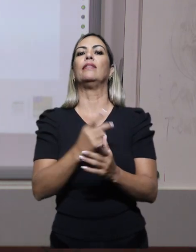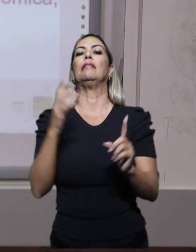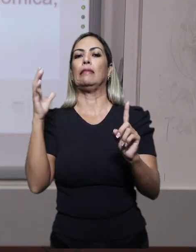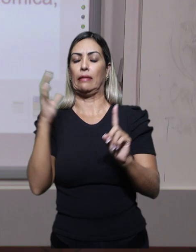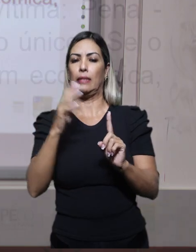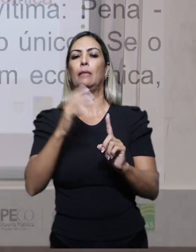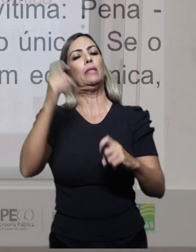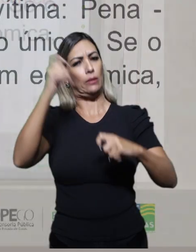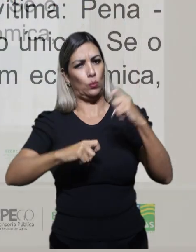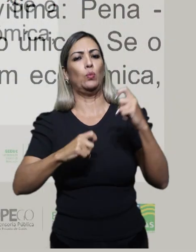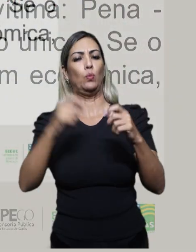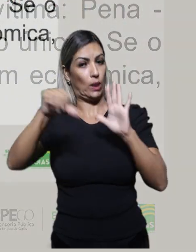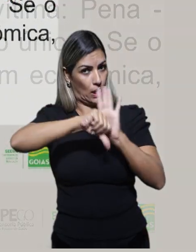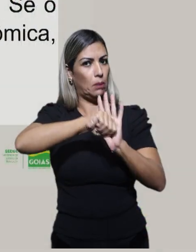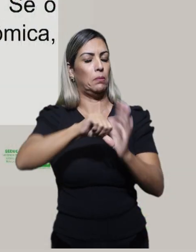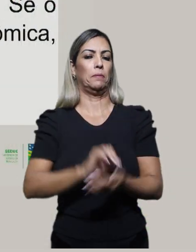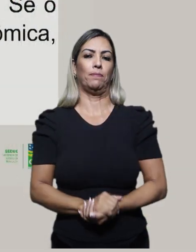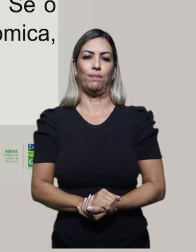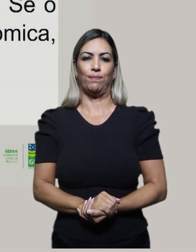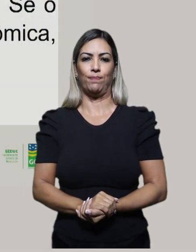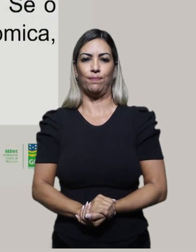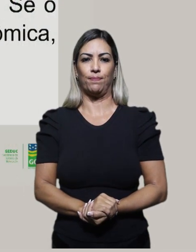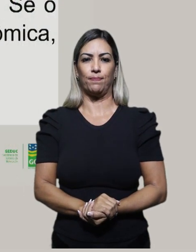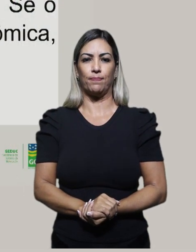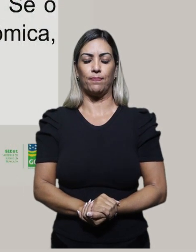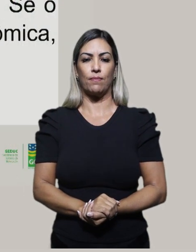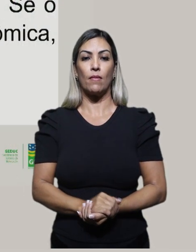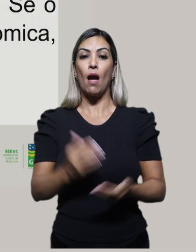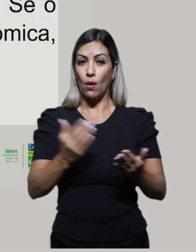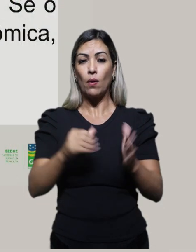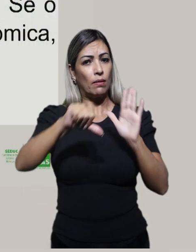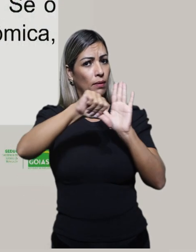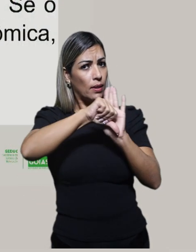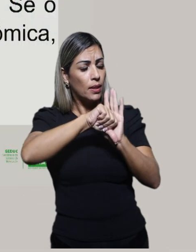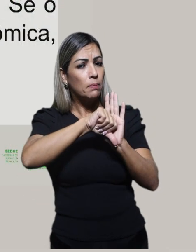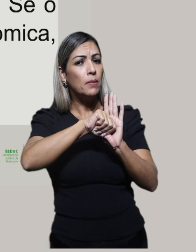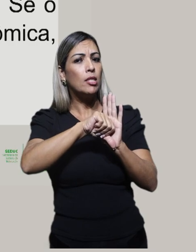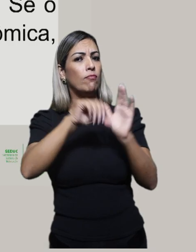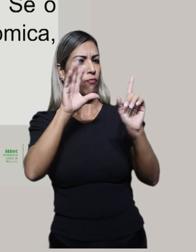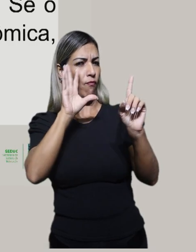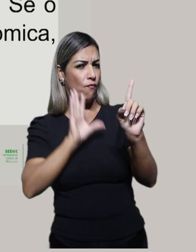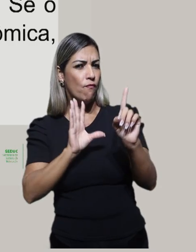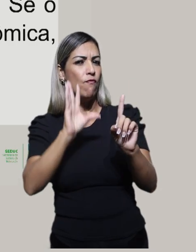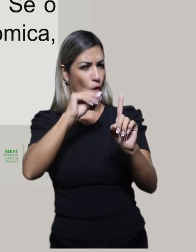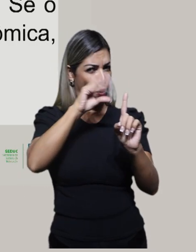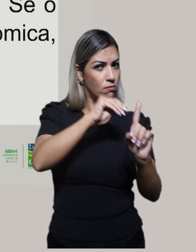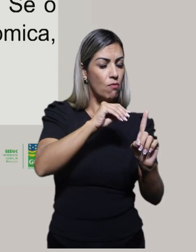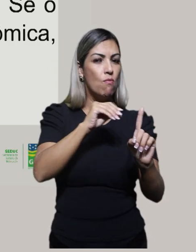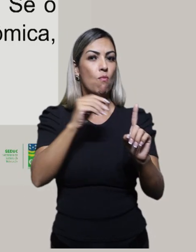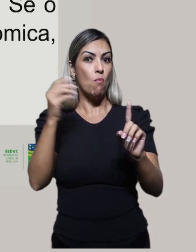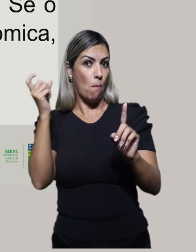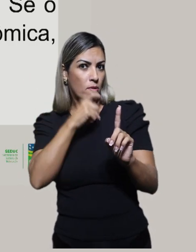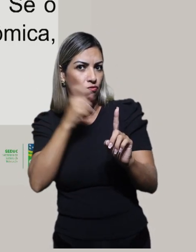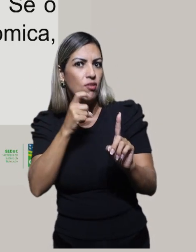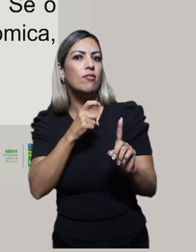de estupro. Vamos ver agora o crime de violação sexual mediante fraude, que é o